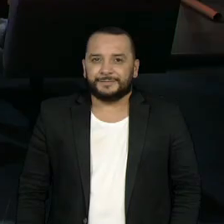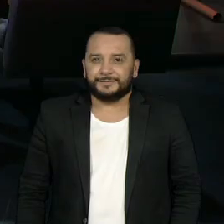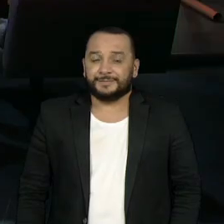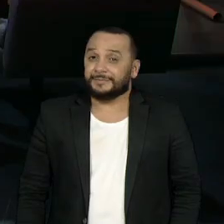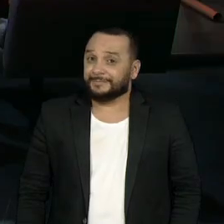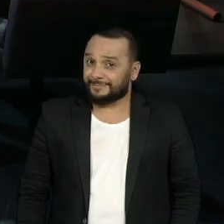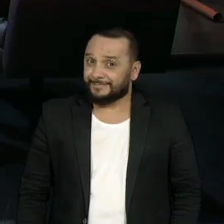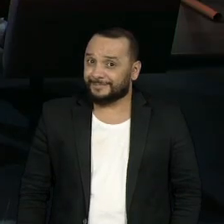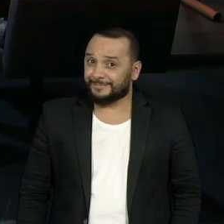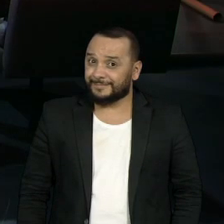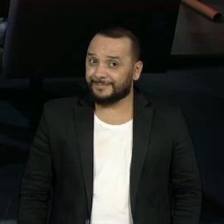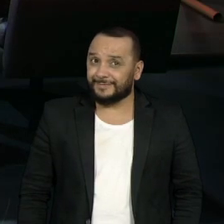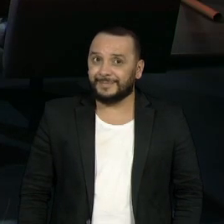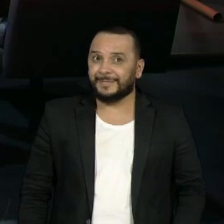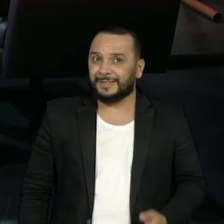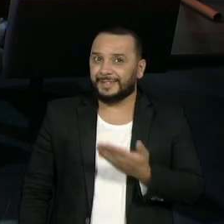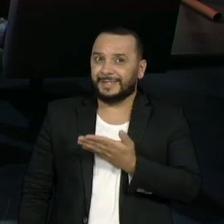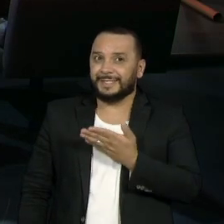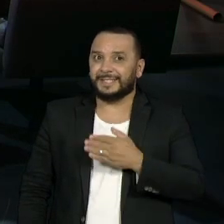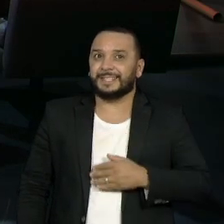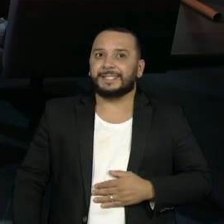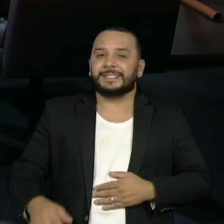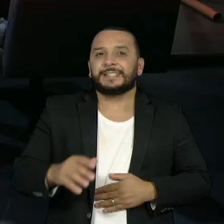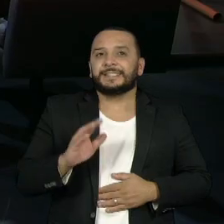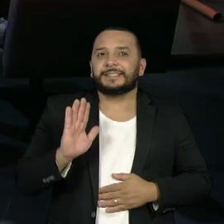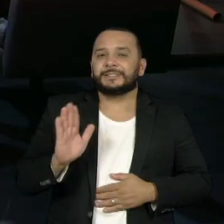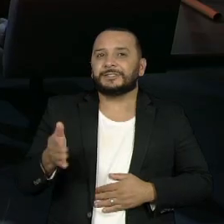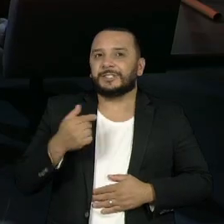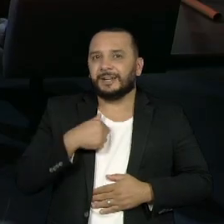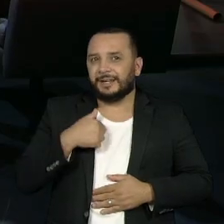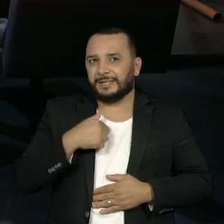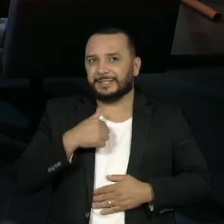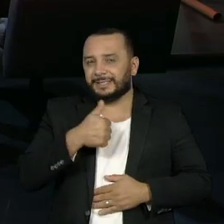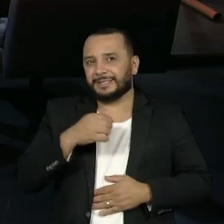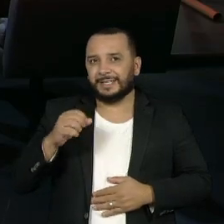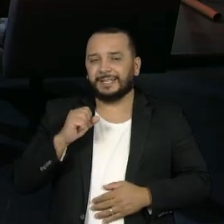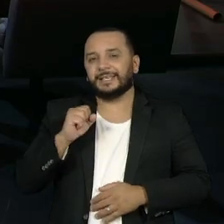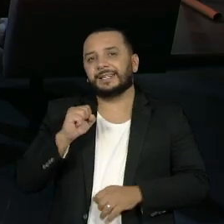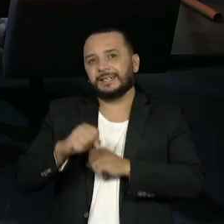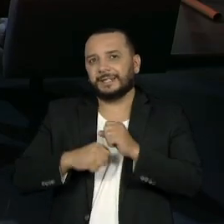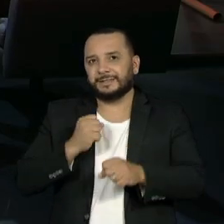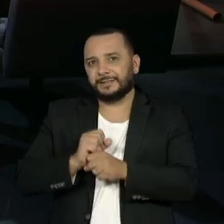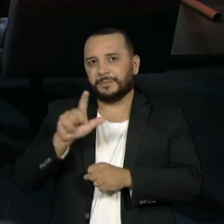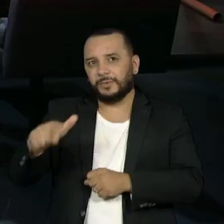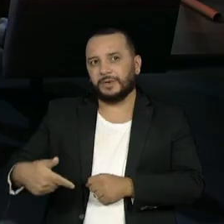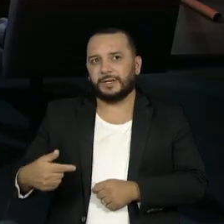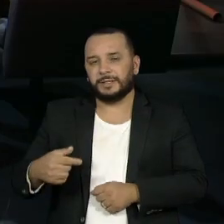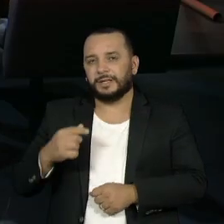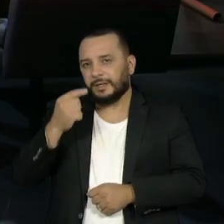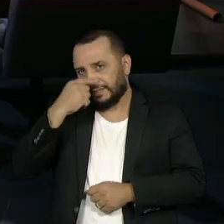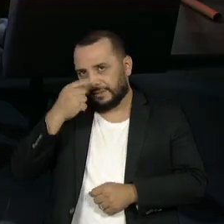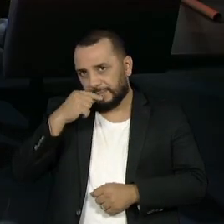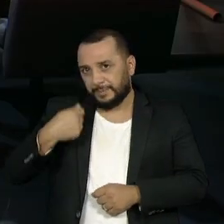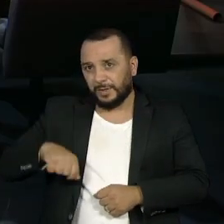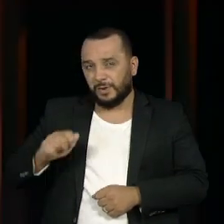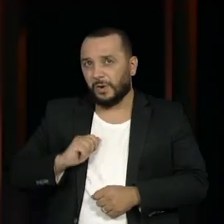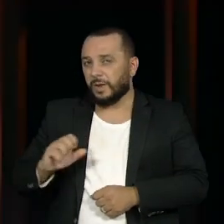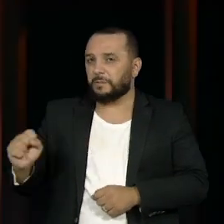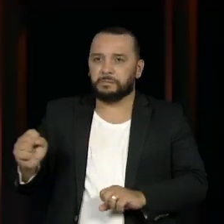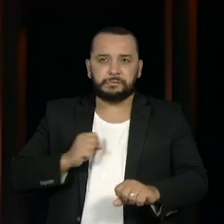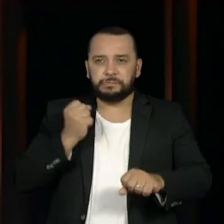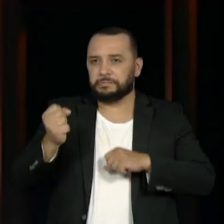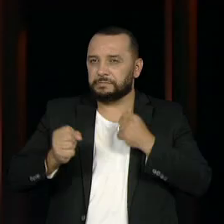é o Sidney Miguel depois de mais 100 anos água da gripe espanhola e da Revolta das vacinas